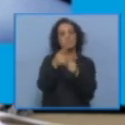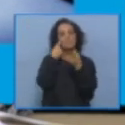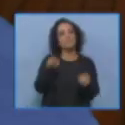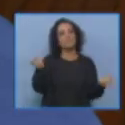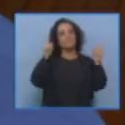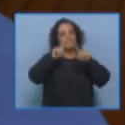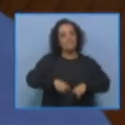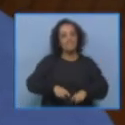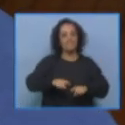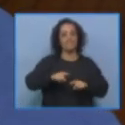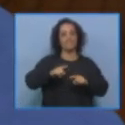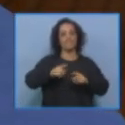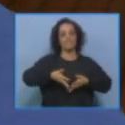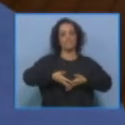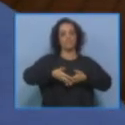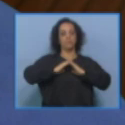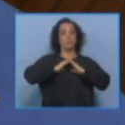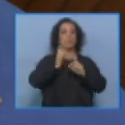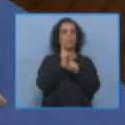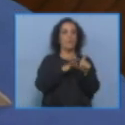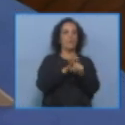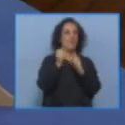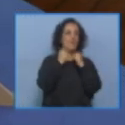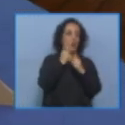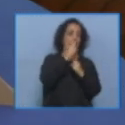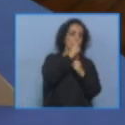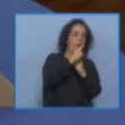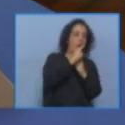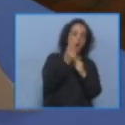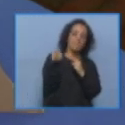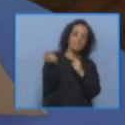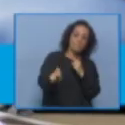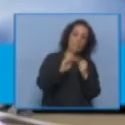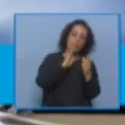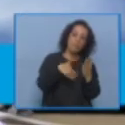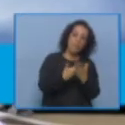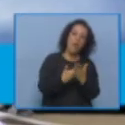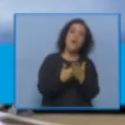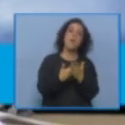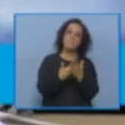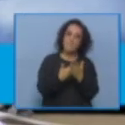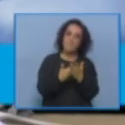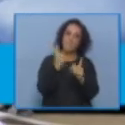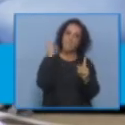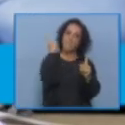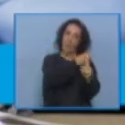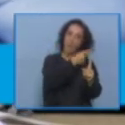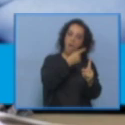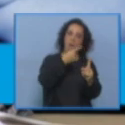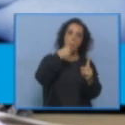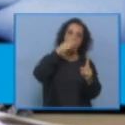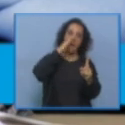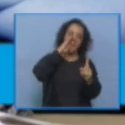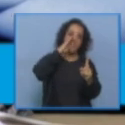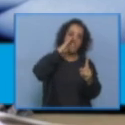de um certo eixo franco-alemão, uma Europa solidária. Portanto, vinha forçar a senhora Merkel, que agora já